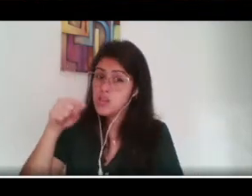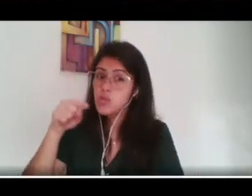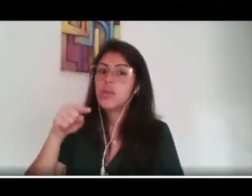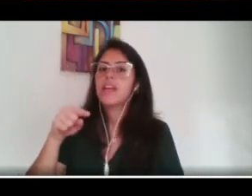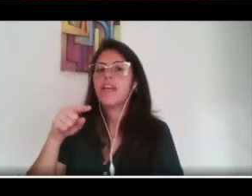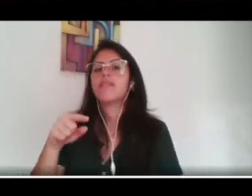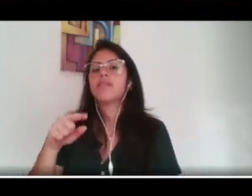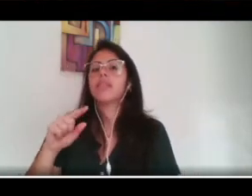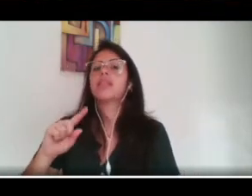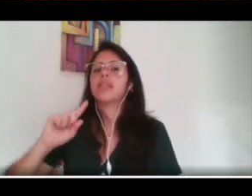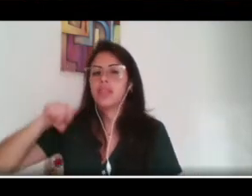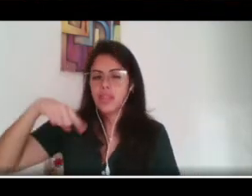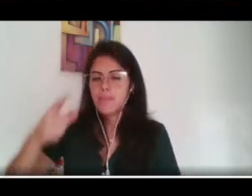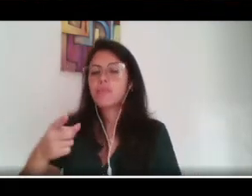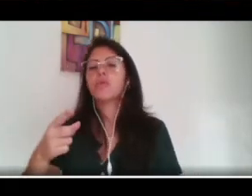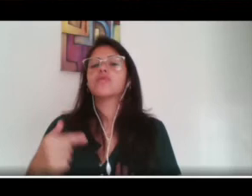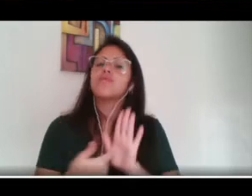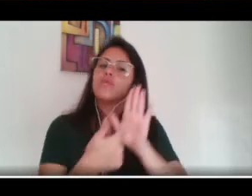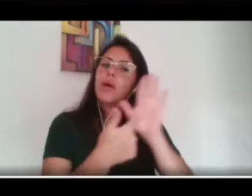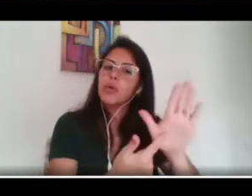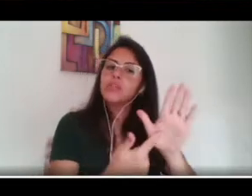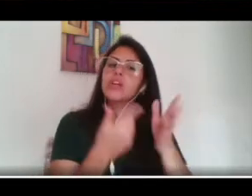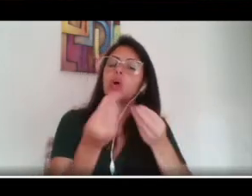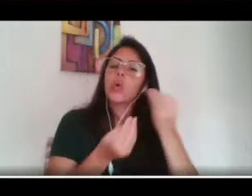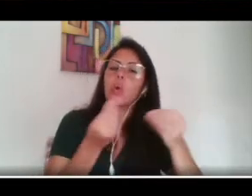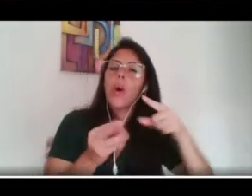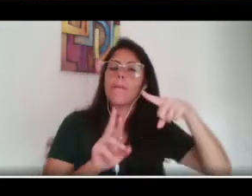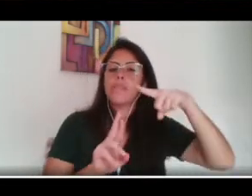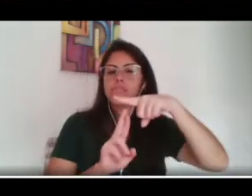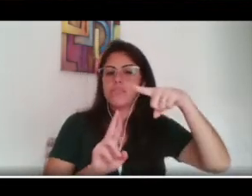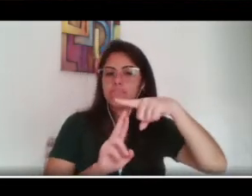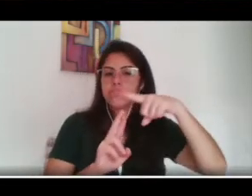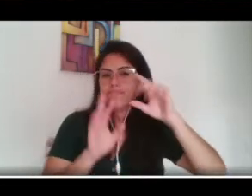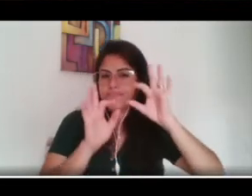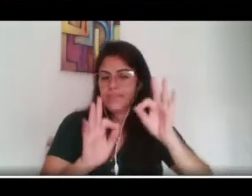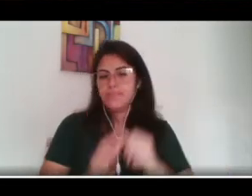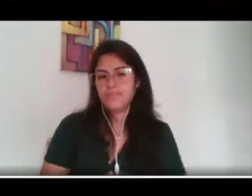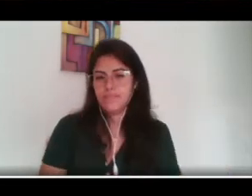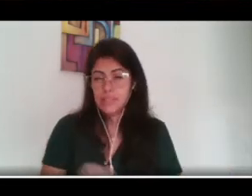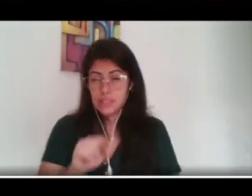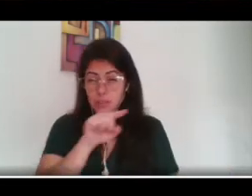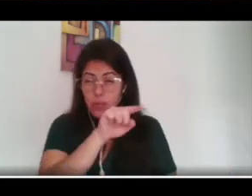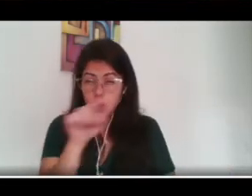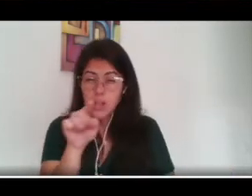Provavelmente, se você usar aqui, então, se você fizer uma análise dimensional e